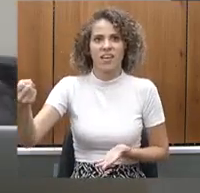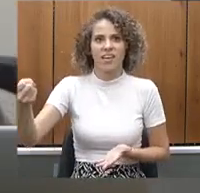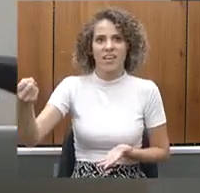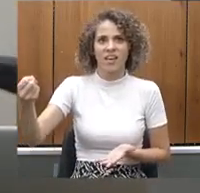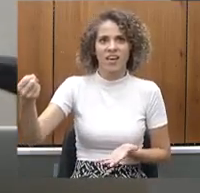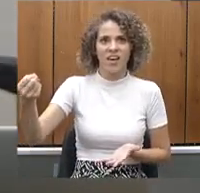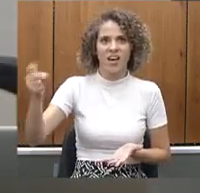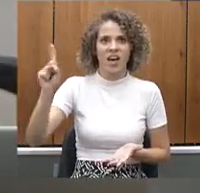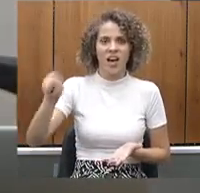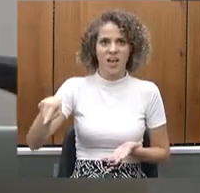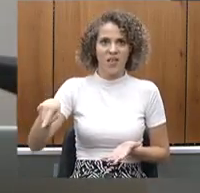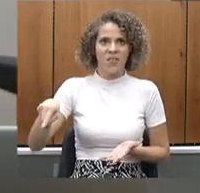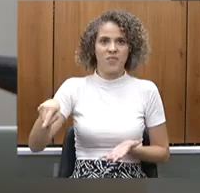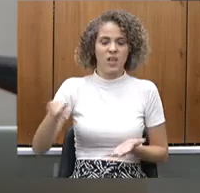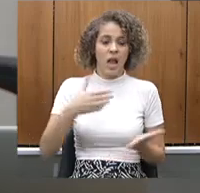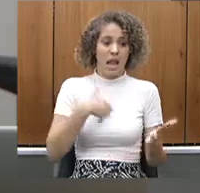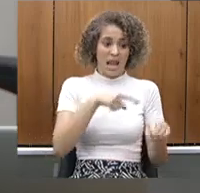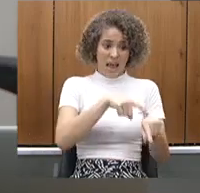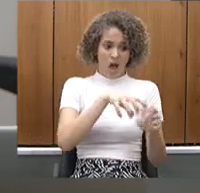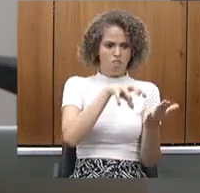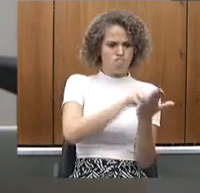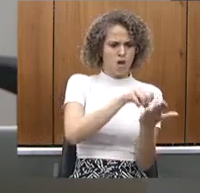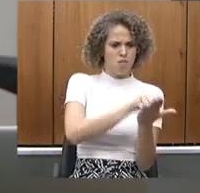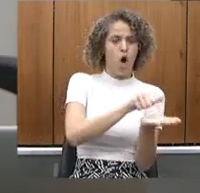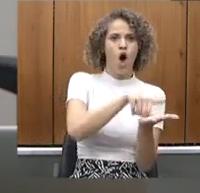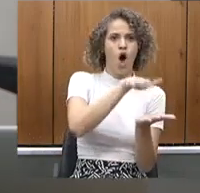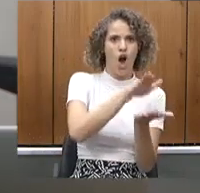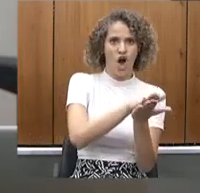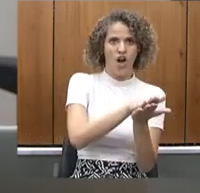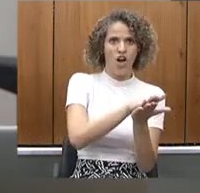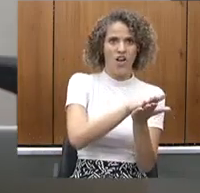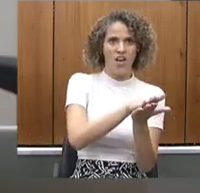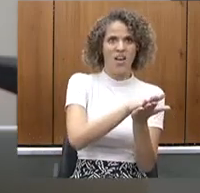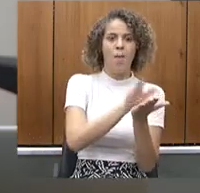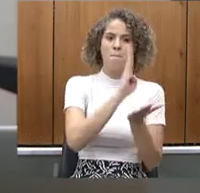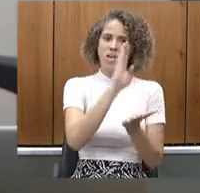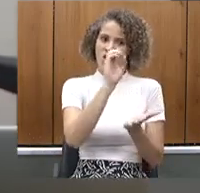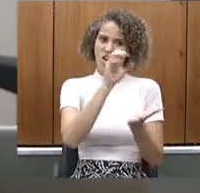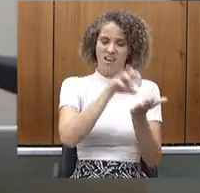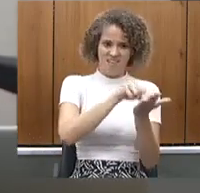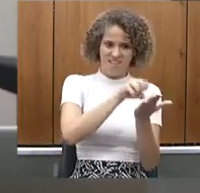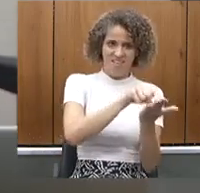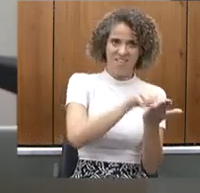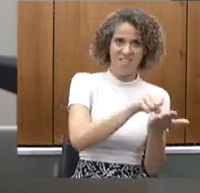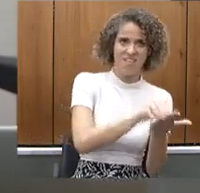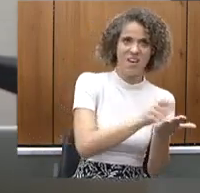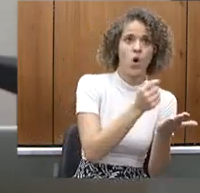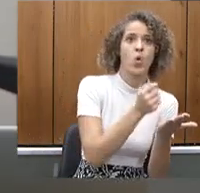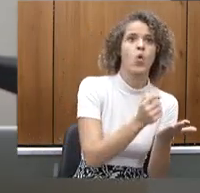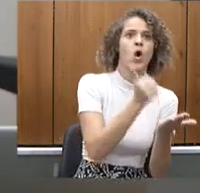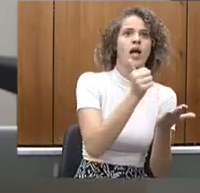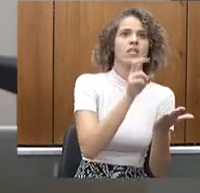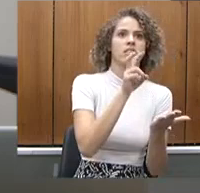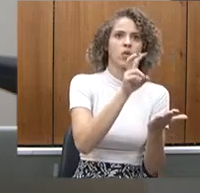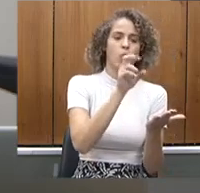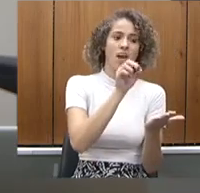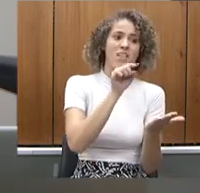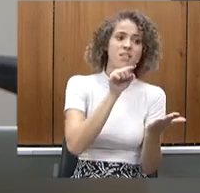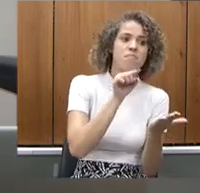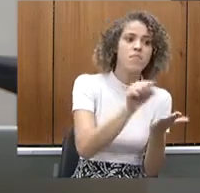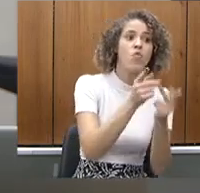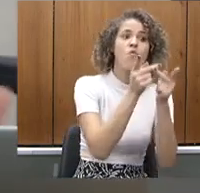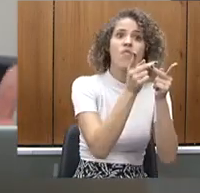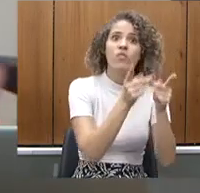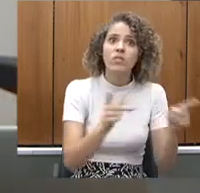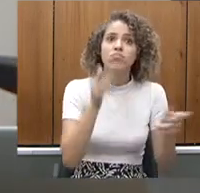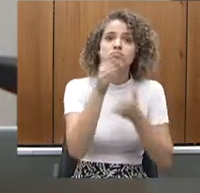esse desagua dessas ocorrências lá em Betim então nós tivemos números aqui quase 50 mil visitas